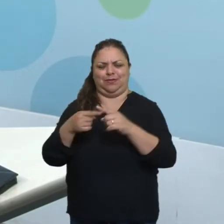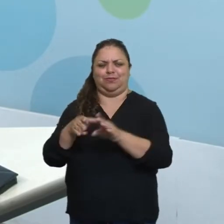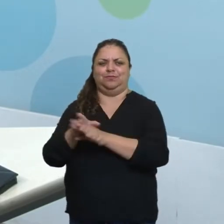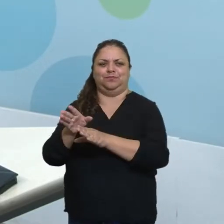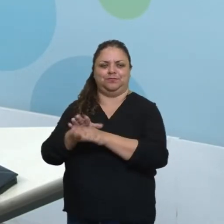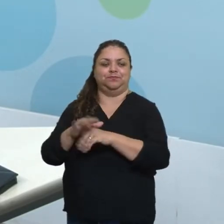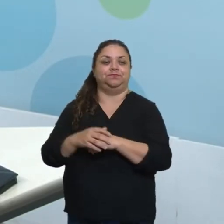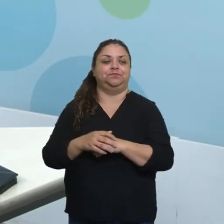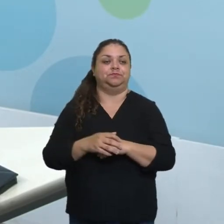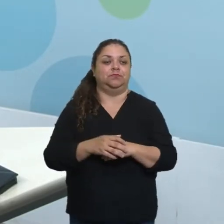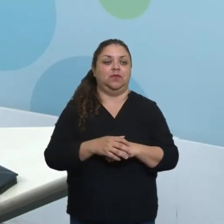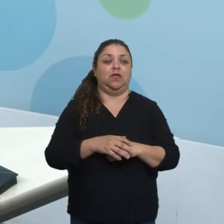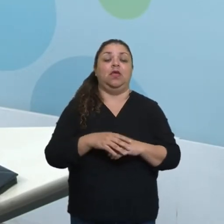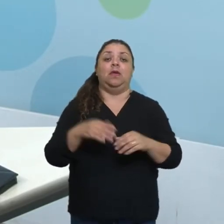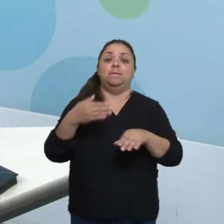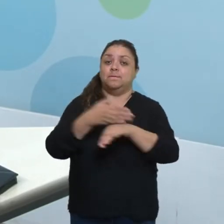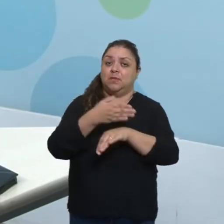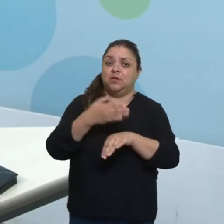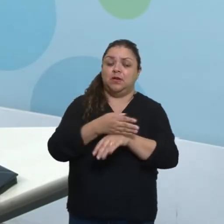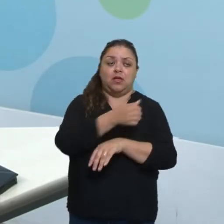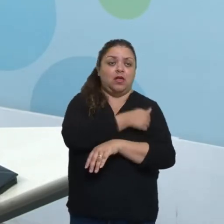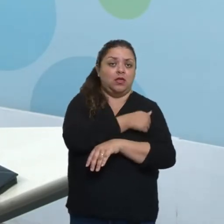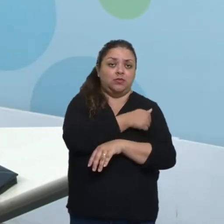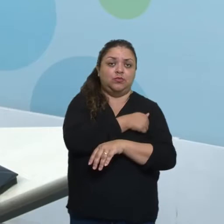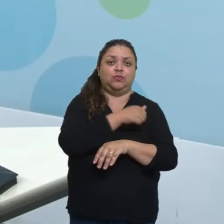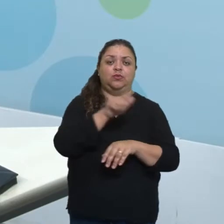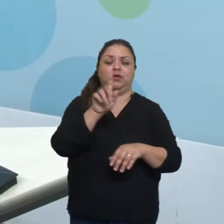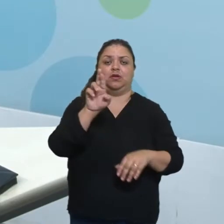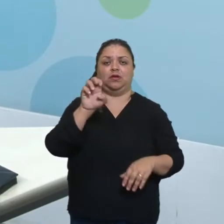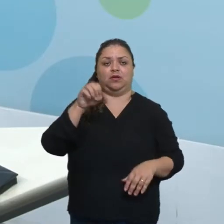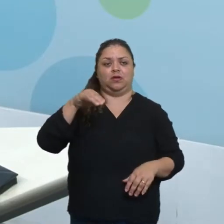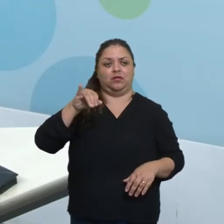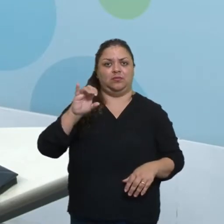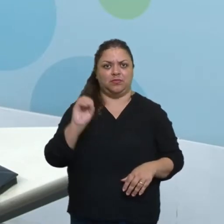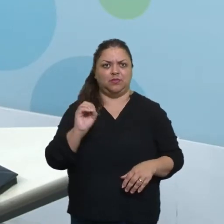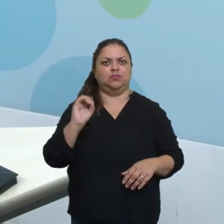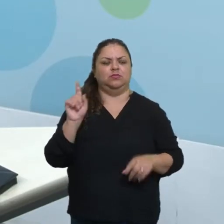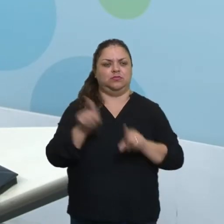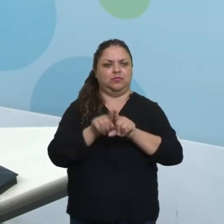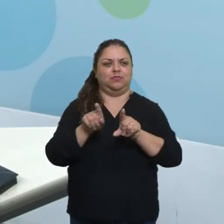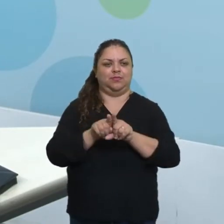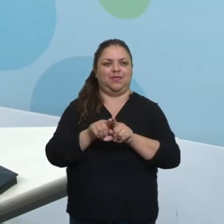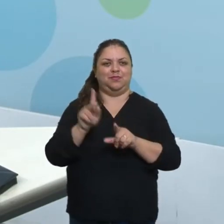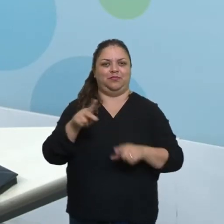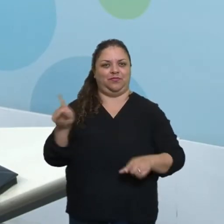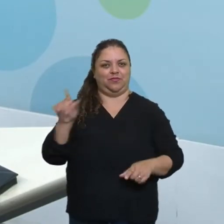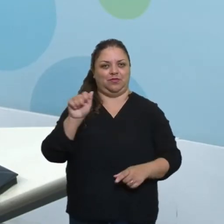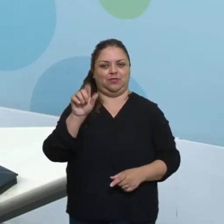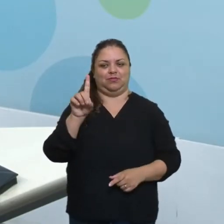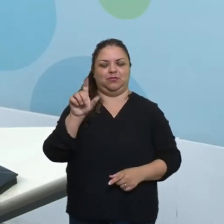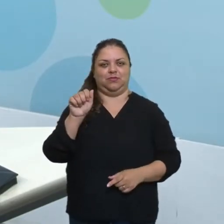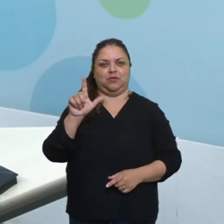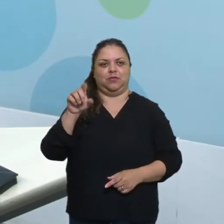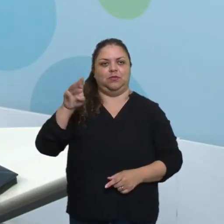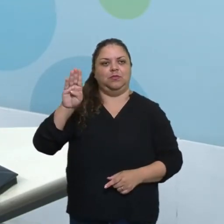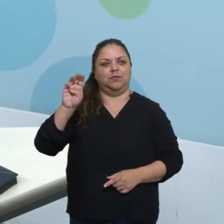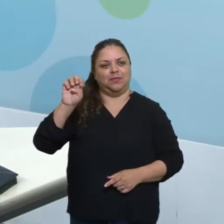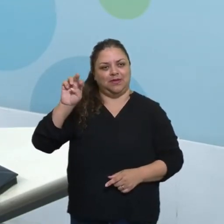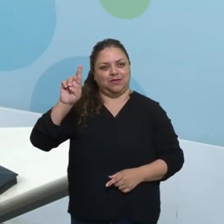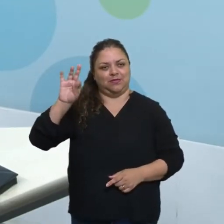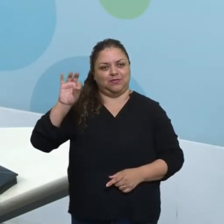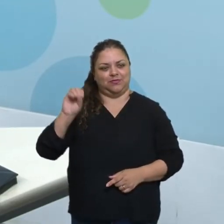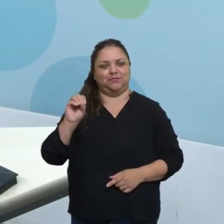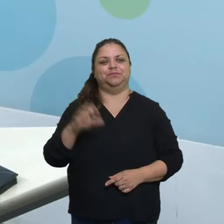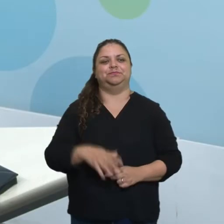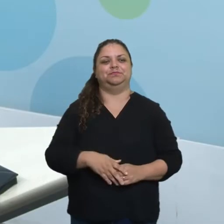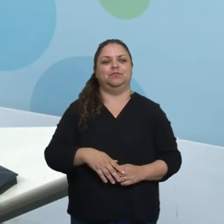e representantes o Grêmio é muito importante no conselho segundo o professor Adalberto participação de pais